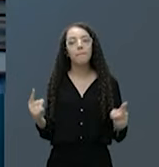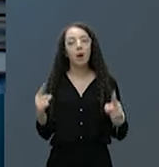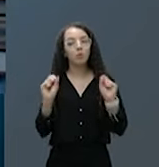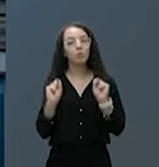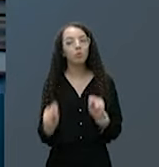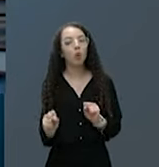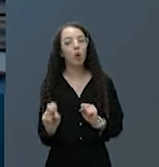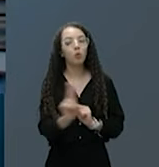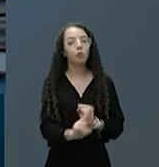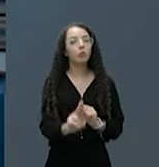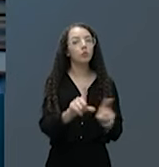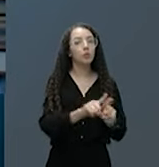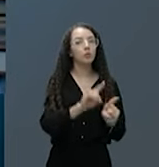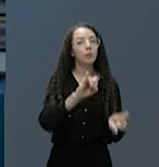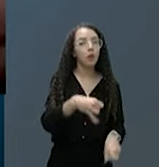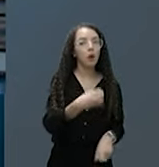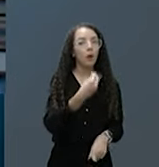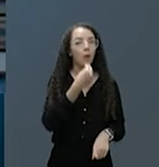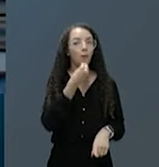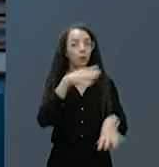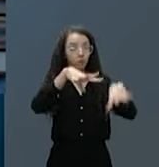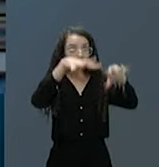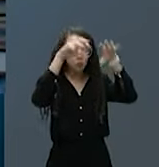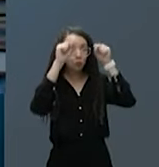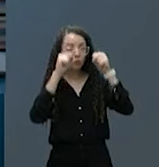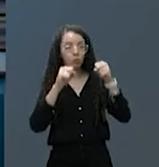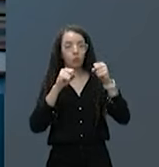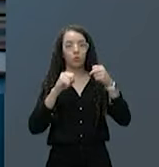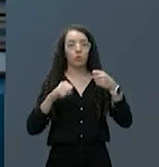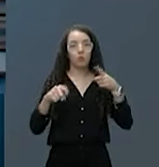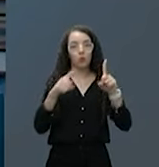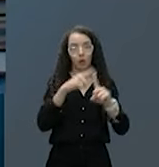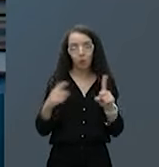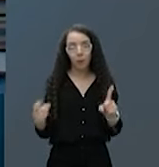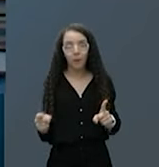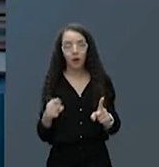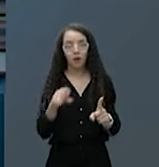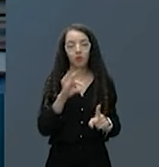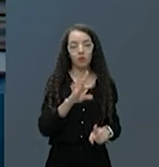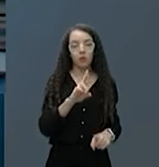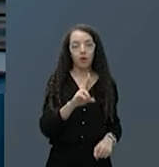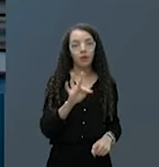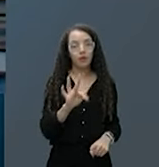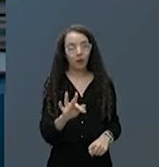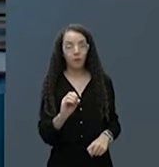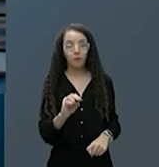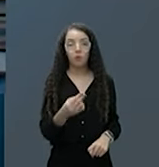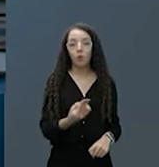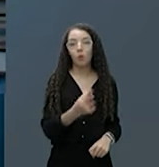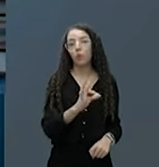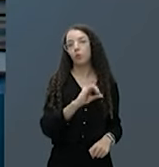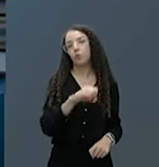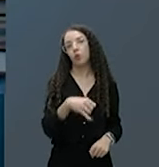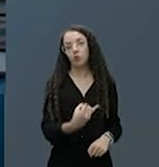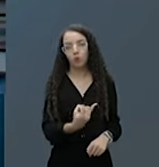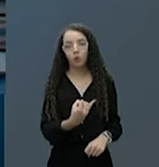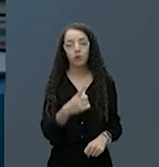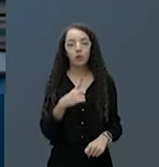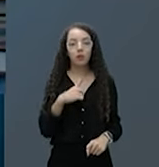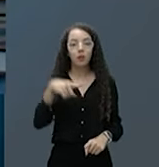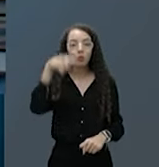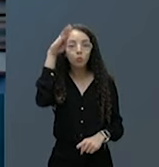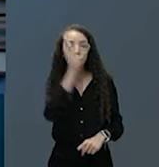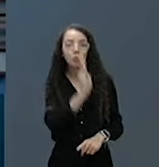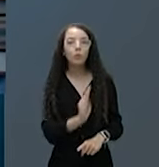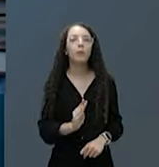no âmbito dos tribunais intermediários, seja os TRFs ou os TJs, e nós temos hoje no Brasil uma situação de